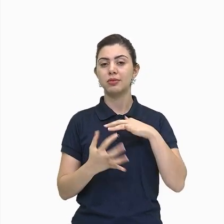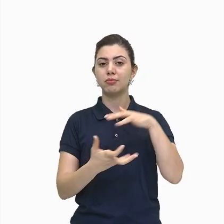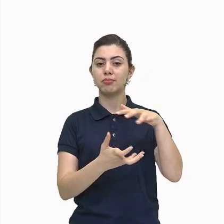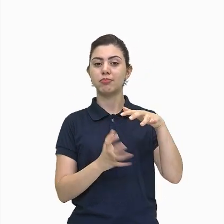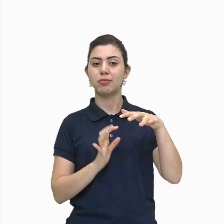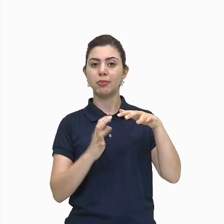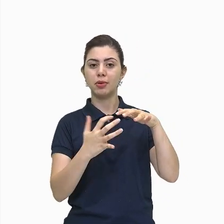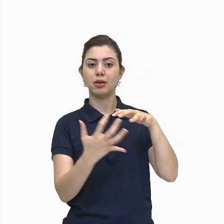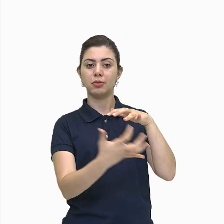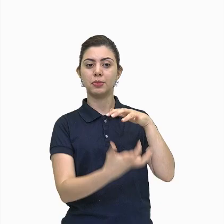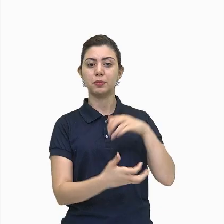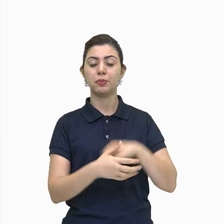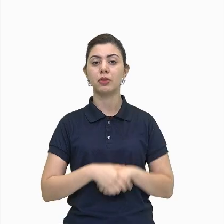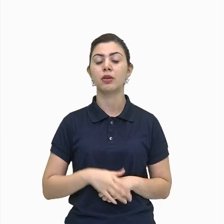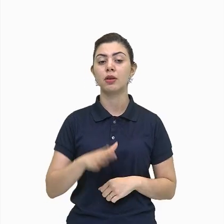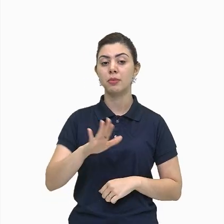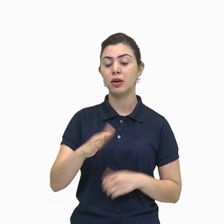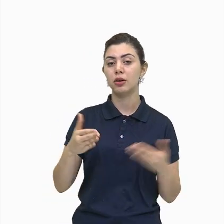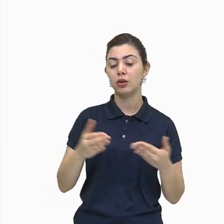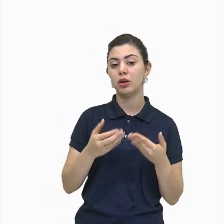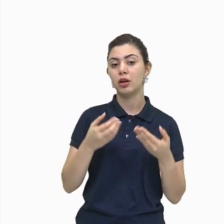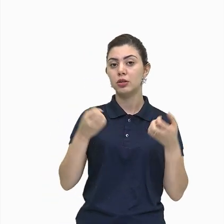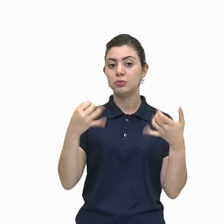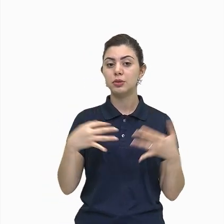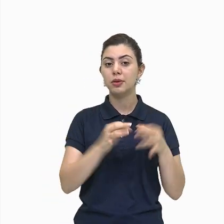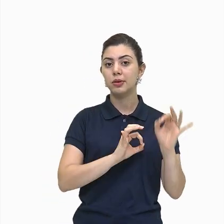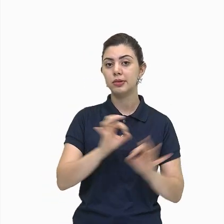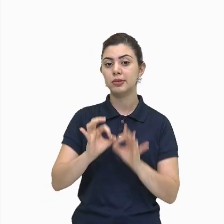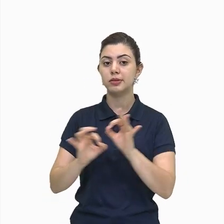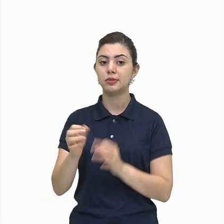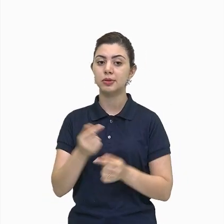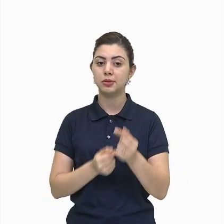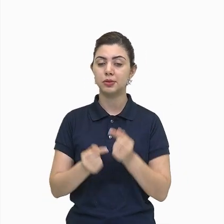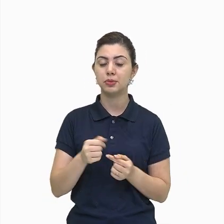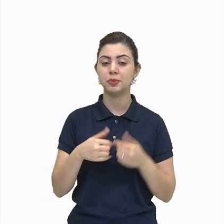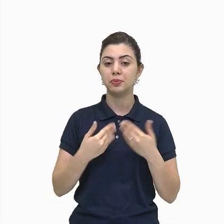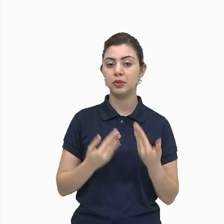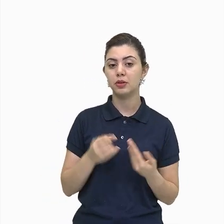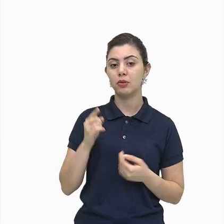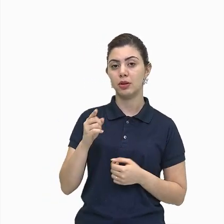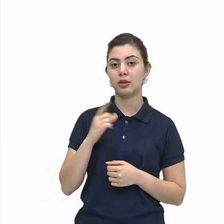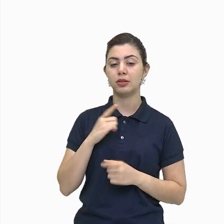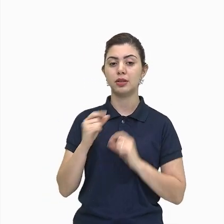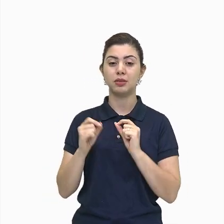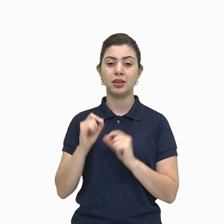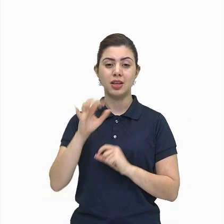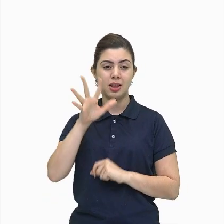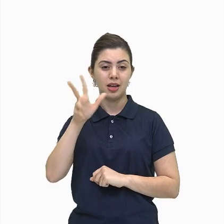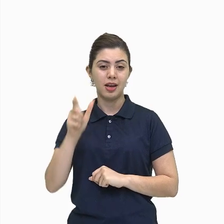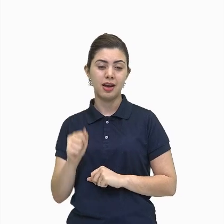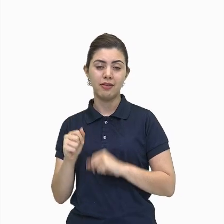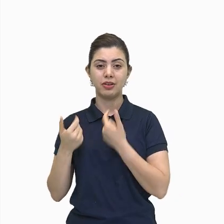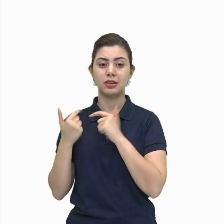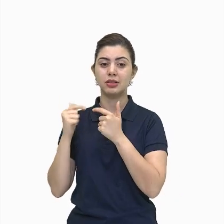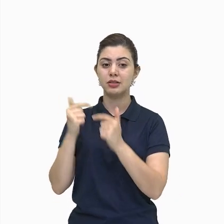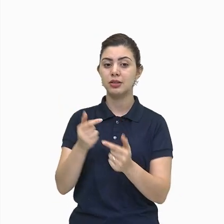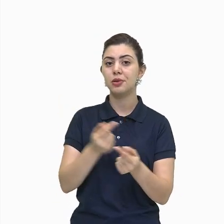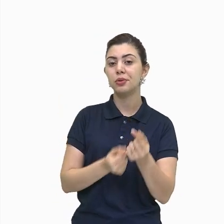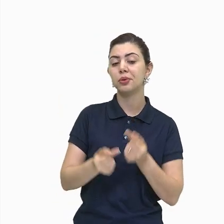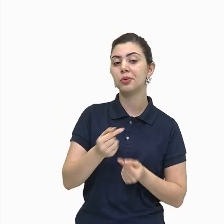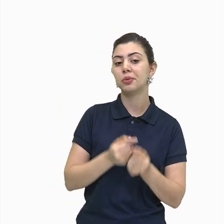E vamos falar também sobre a organização econômica. A economia africana tradicional baseava-se em,